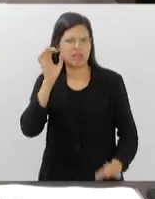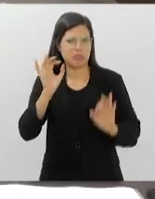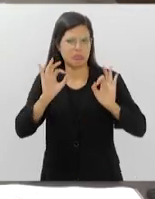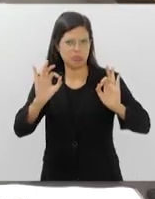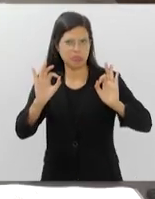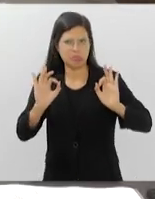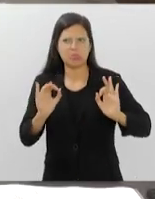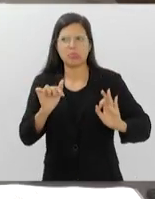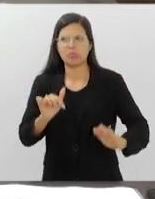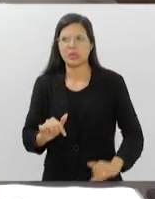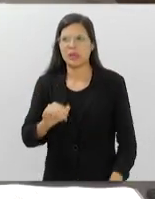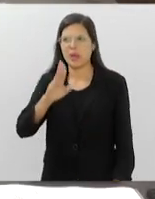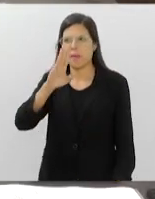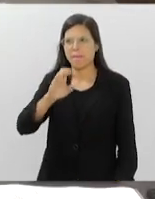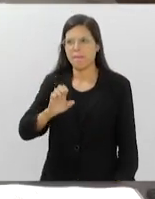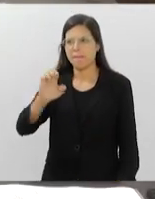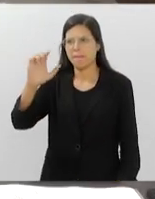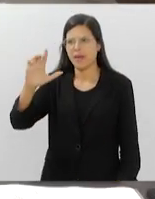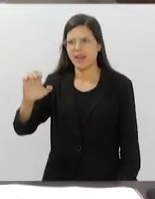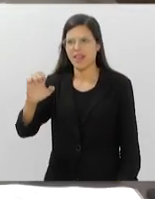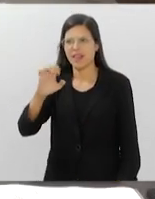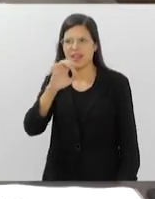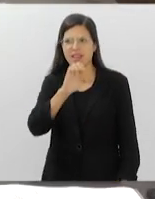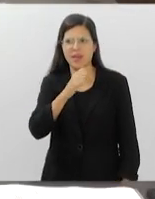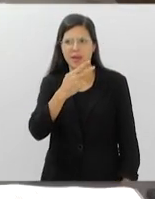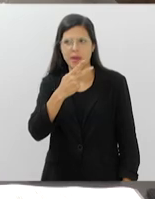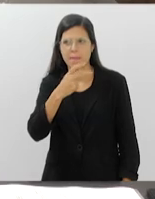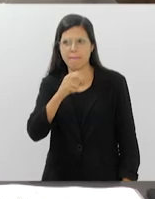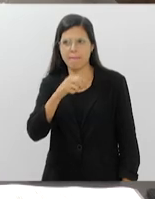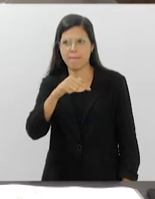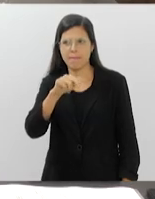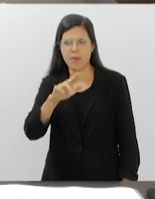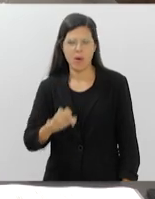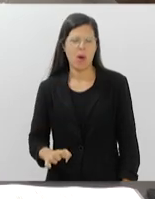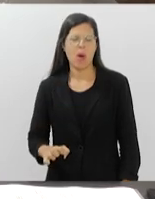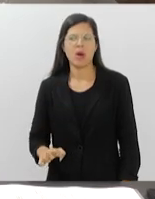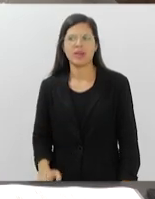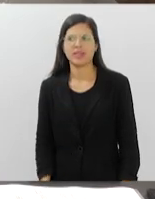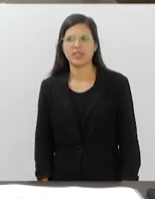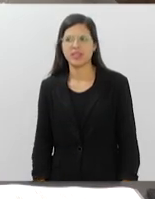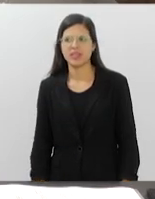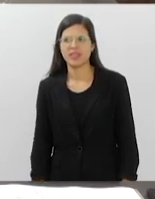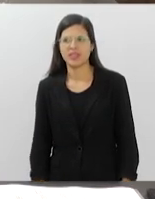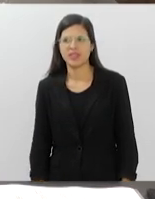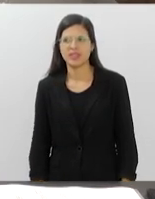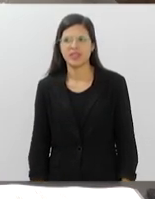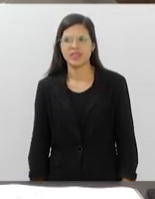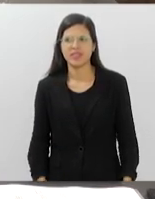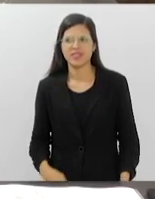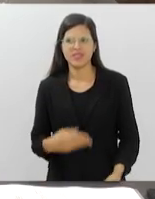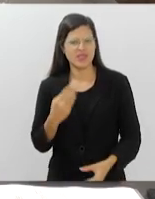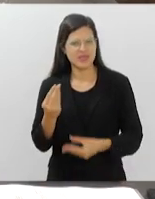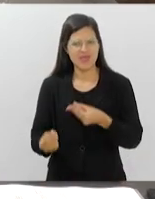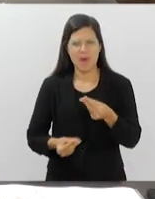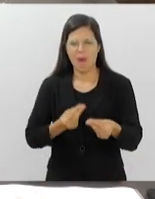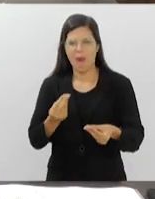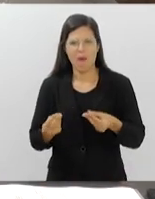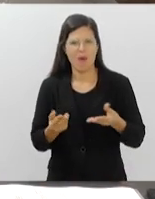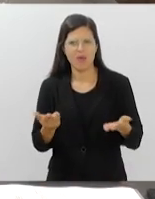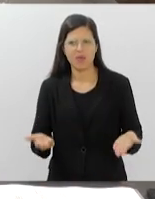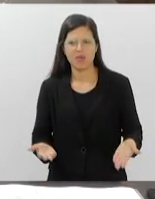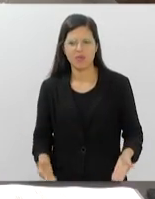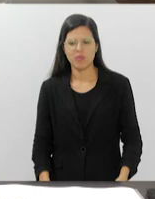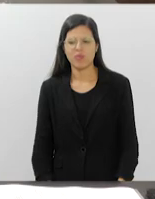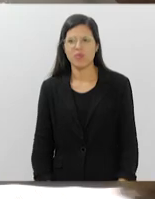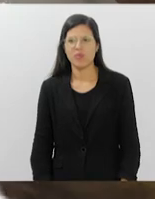Muito chique, Belle Époque, realmente. O Anselmo Góes ia dizer, mas como Belle Époque? É uma nipo.